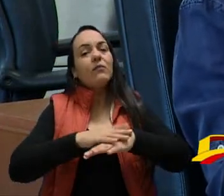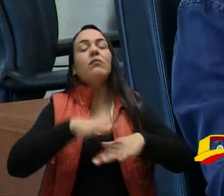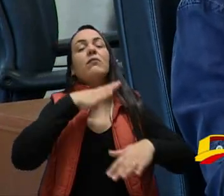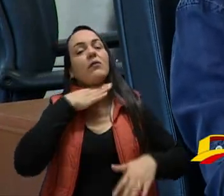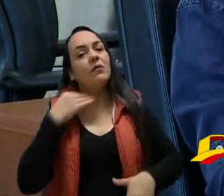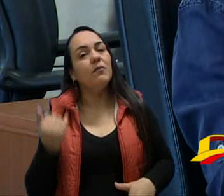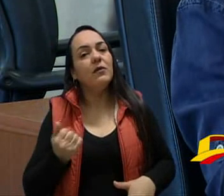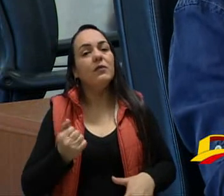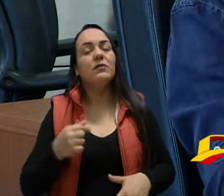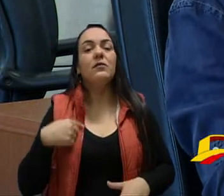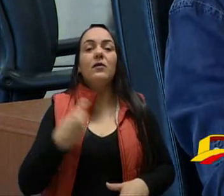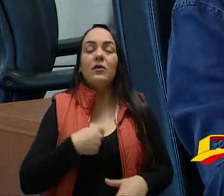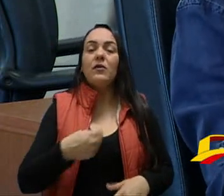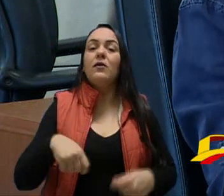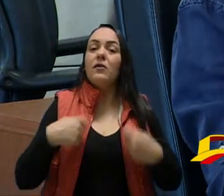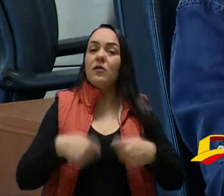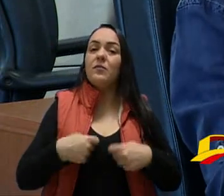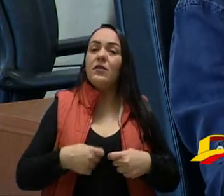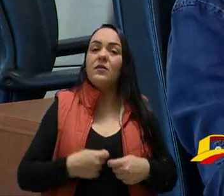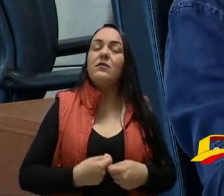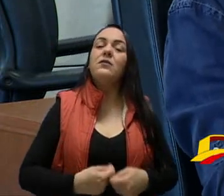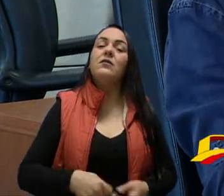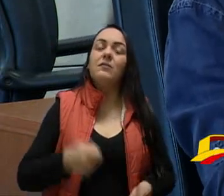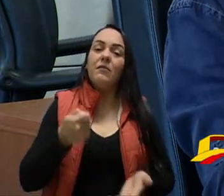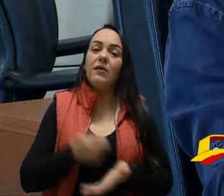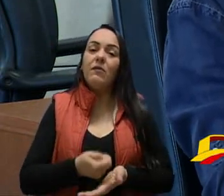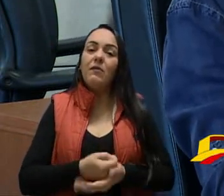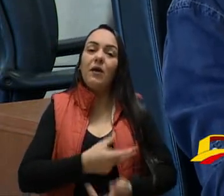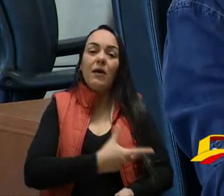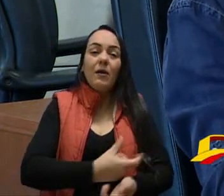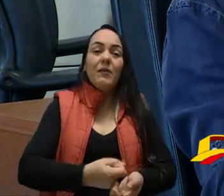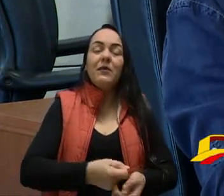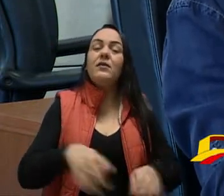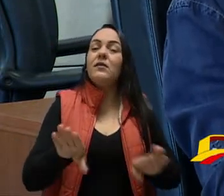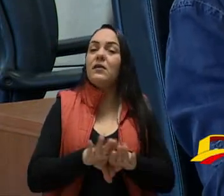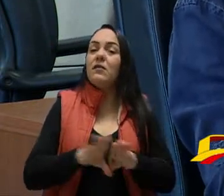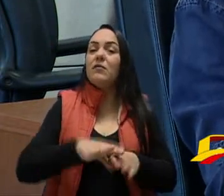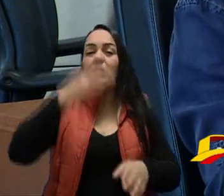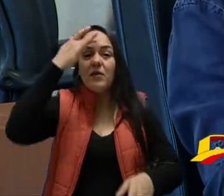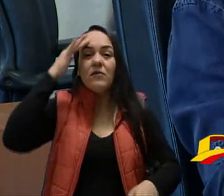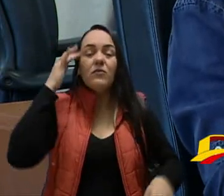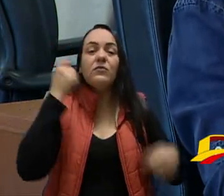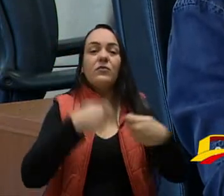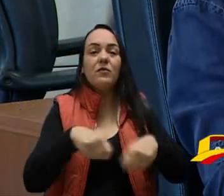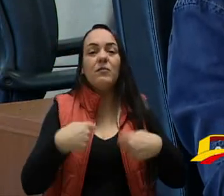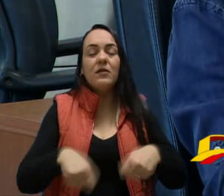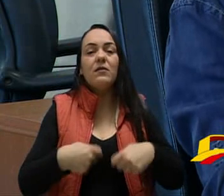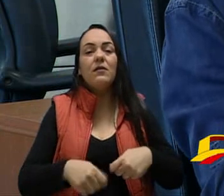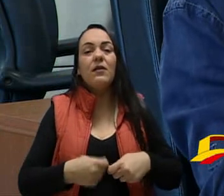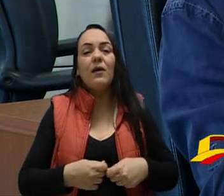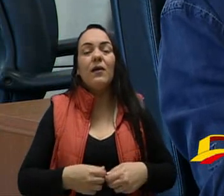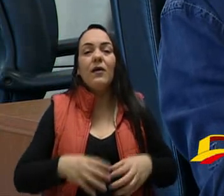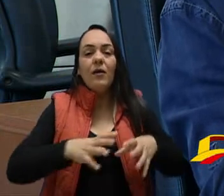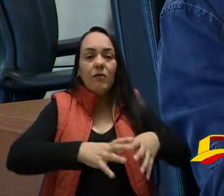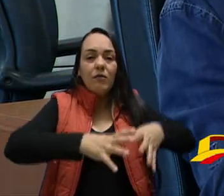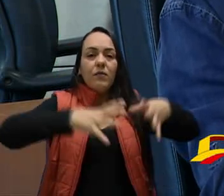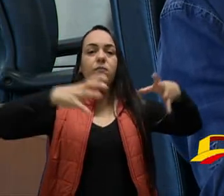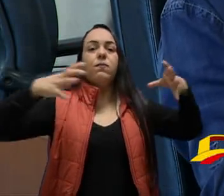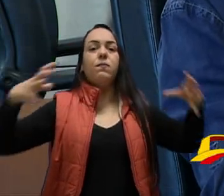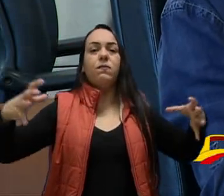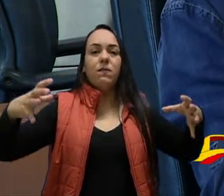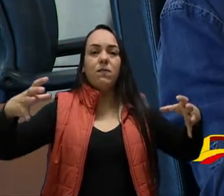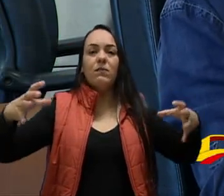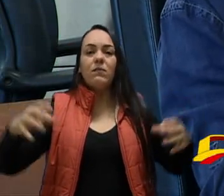para gente vai passar mais com relação à testagem tem algum protocolo com relação à questão da testagem porque eu queria dizer o seguinte ampliar